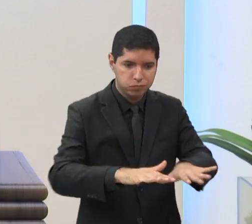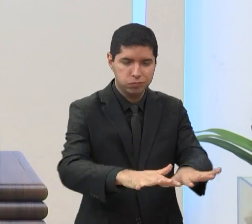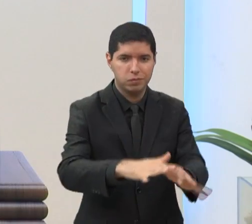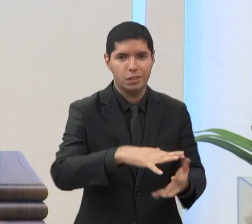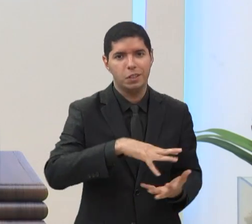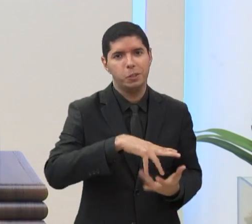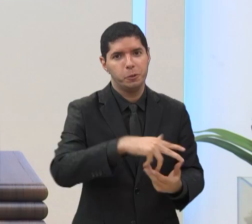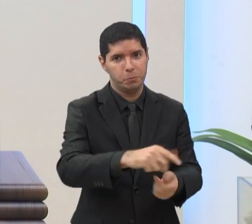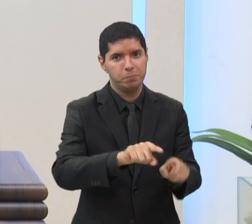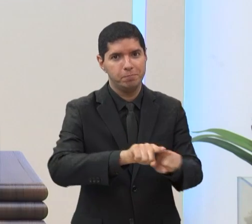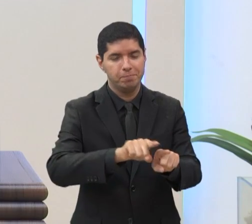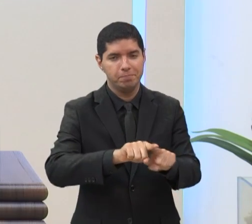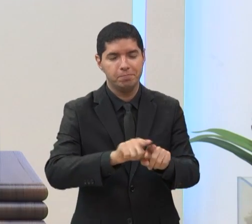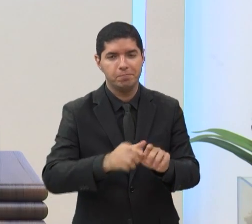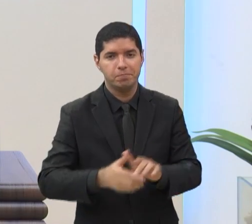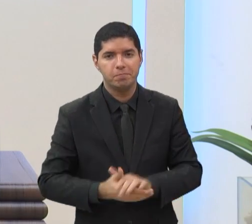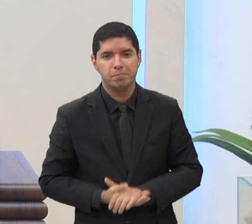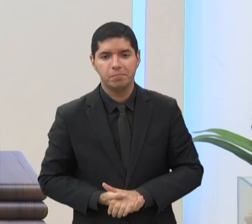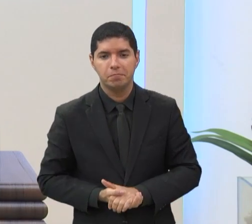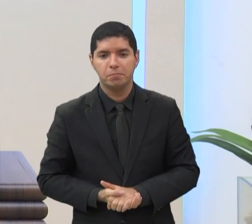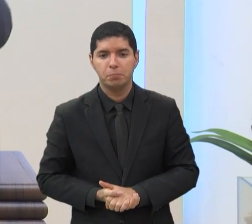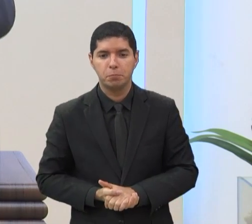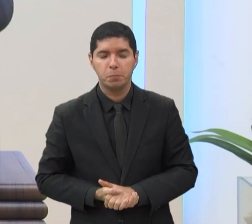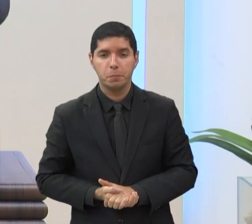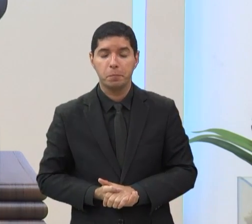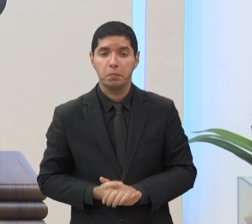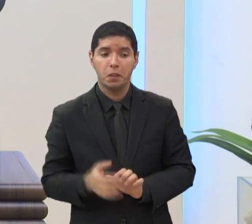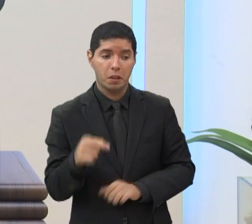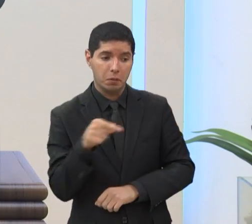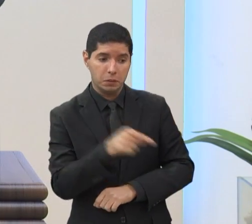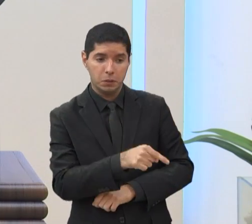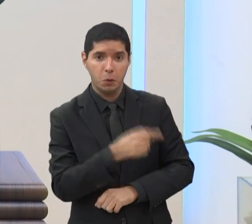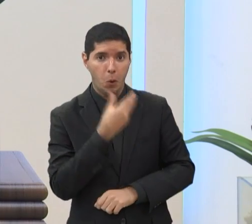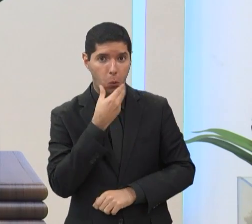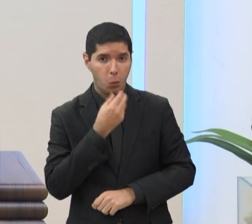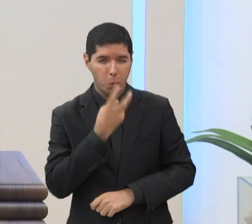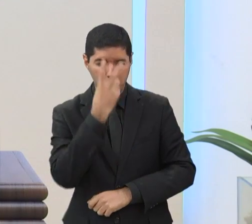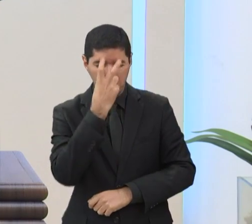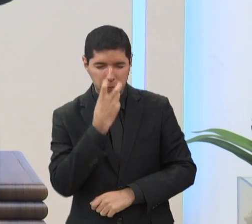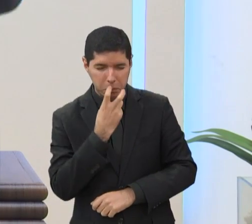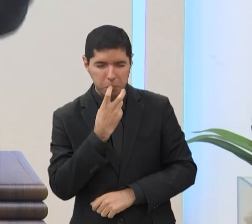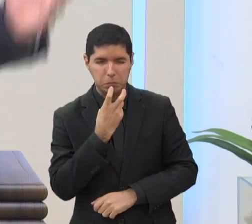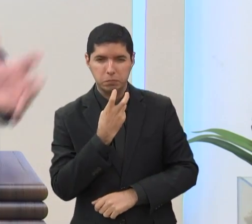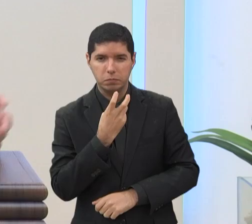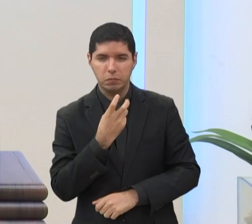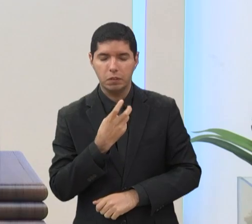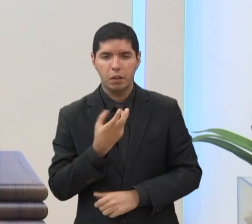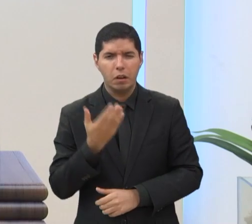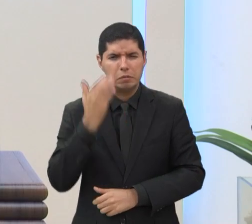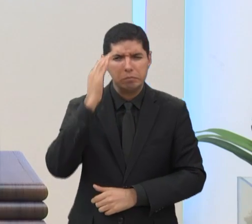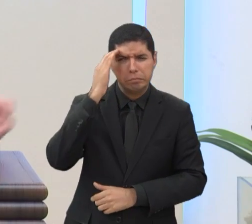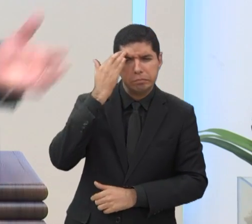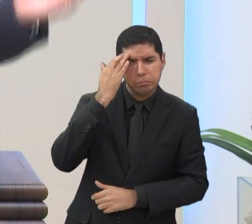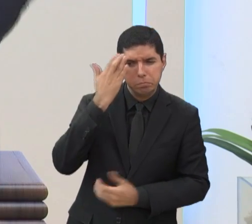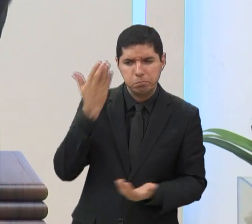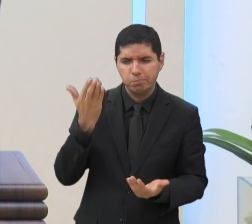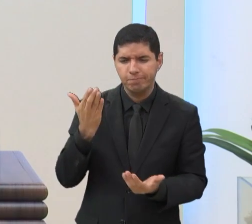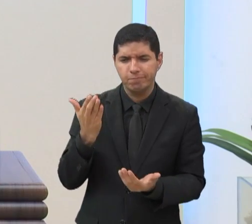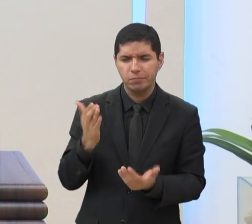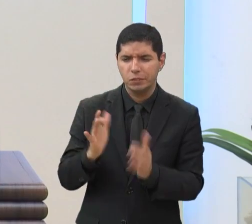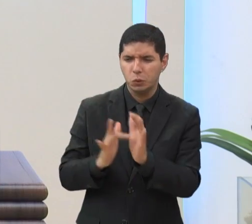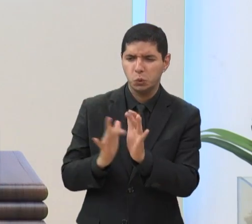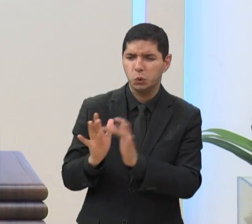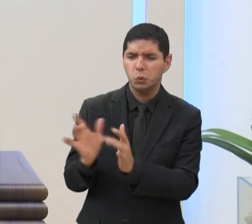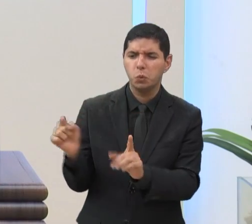aos homens. E quem sabe o cego não tinha esta consciência plena do que Jesus